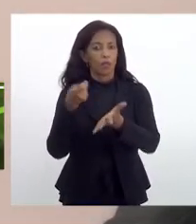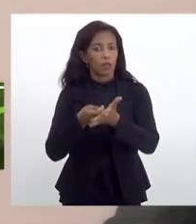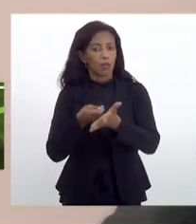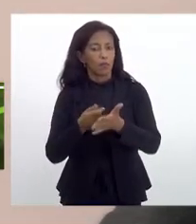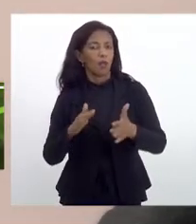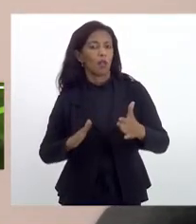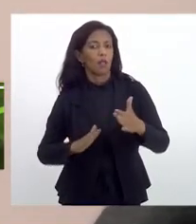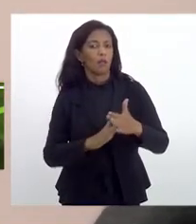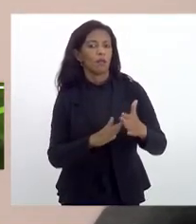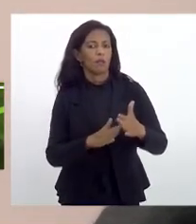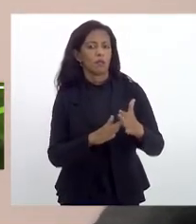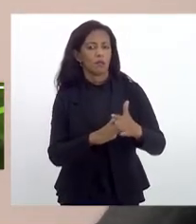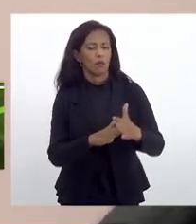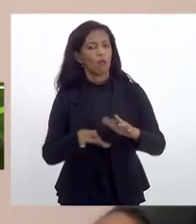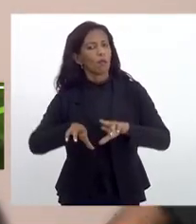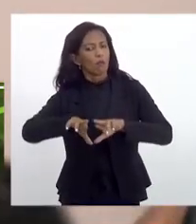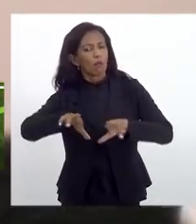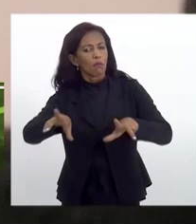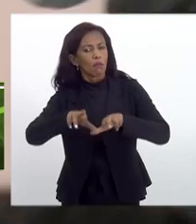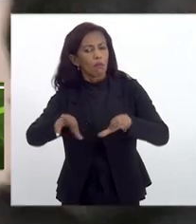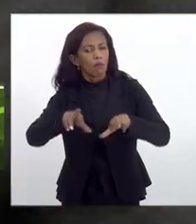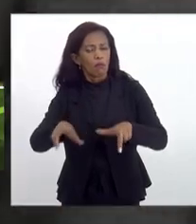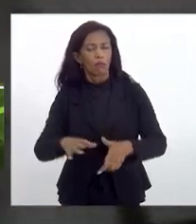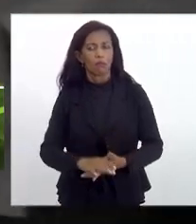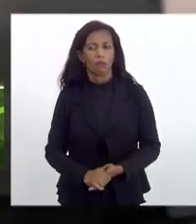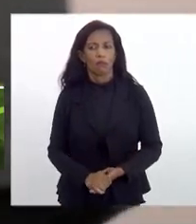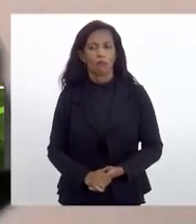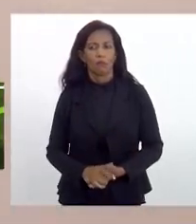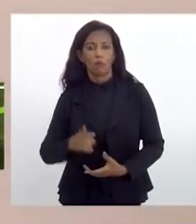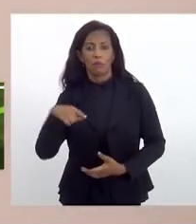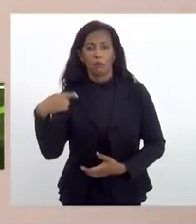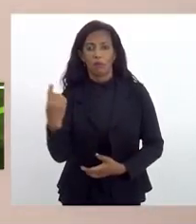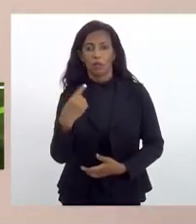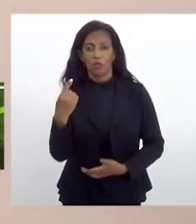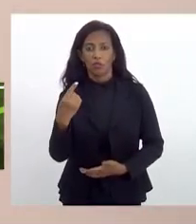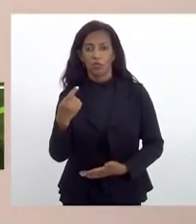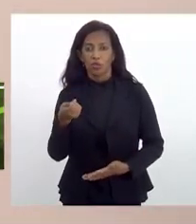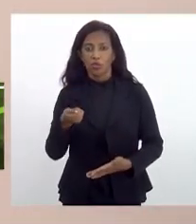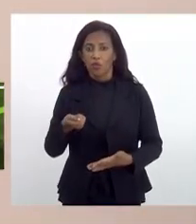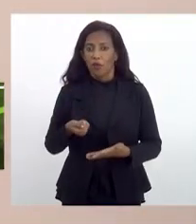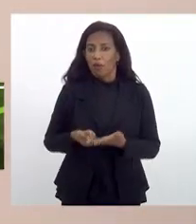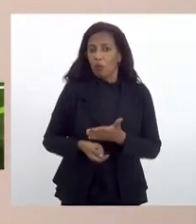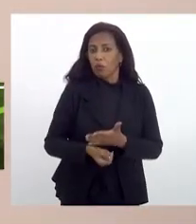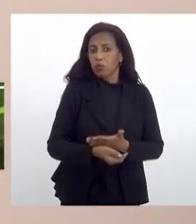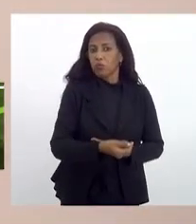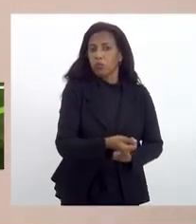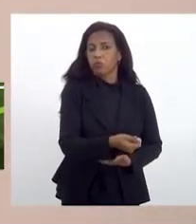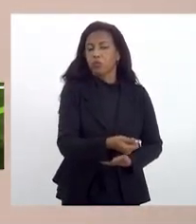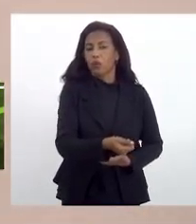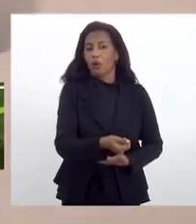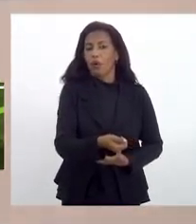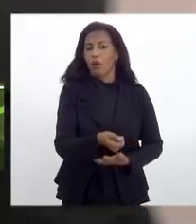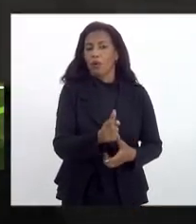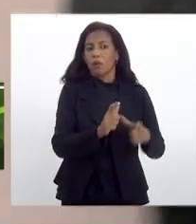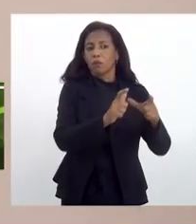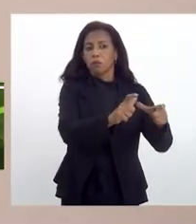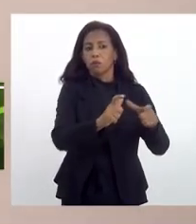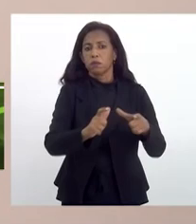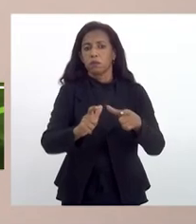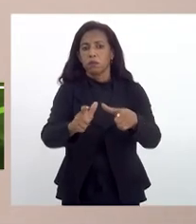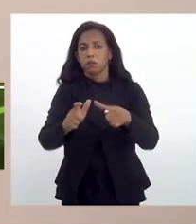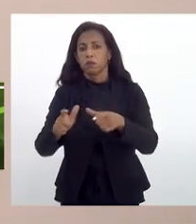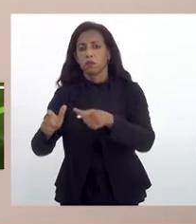limitações, mas não significa que a gente não vai aplicar recursos em determinadas